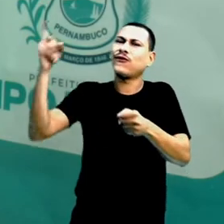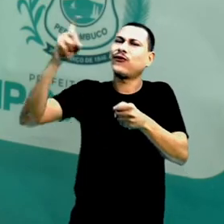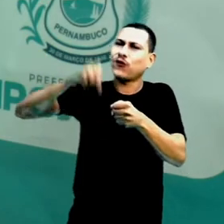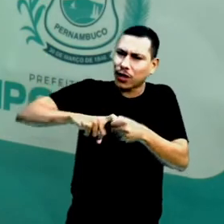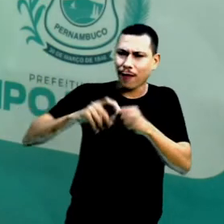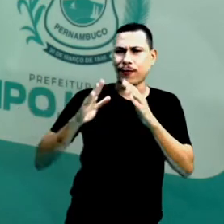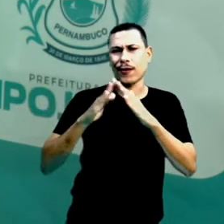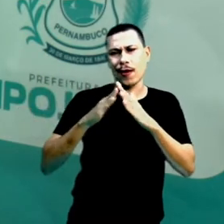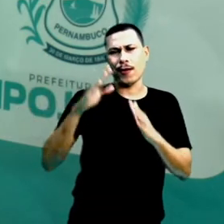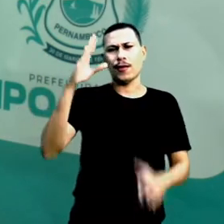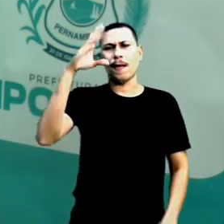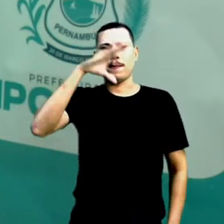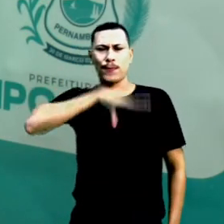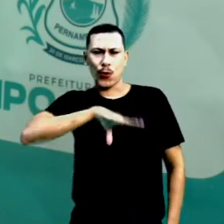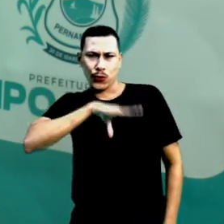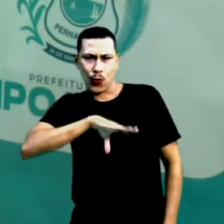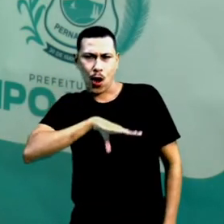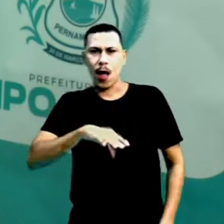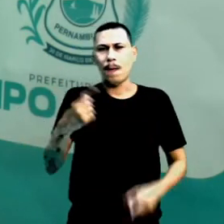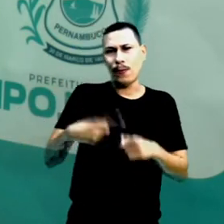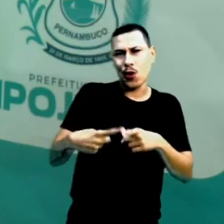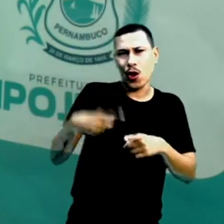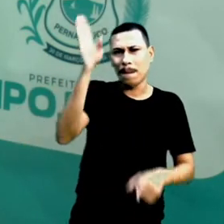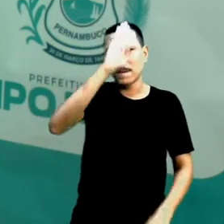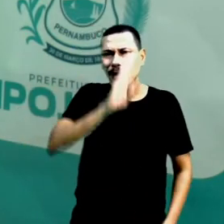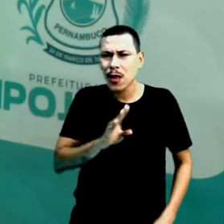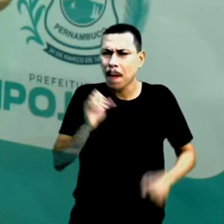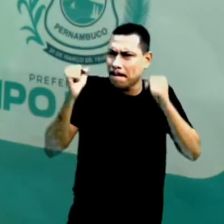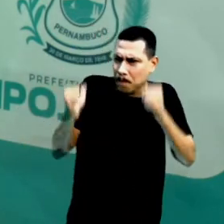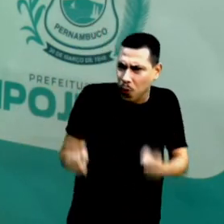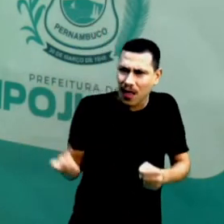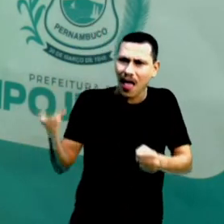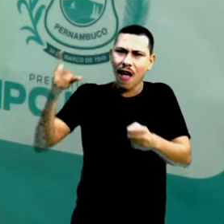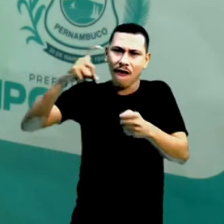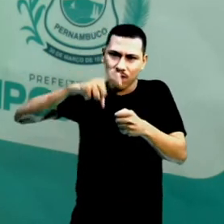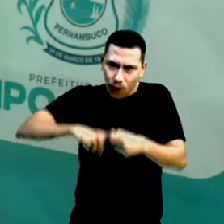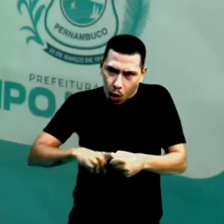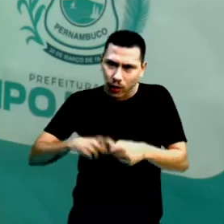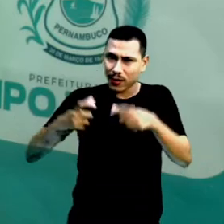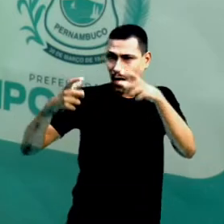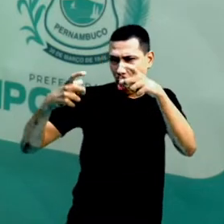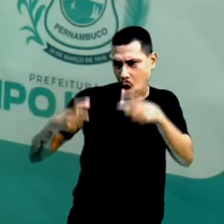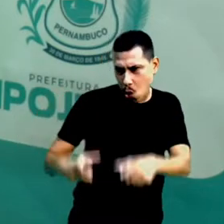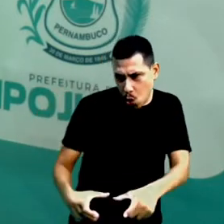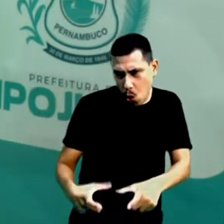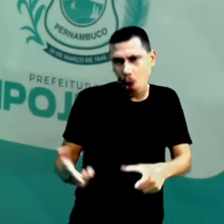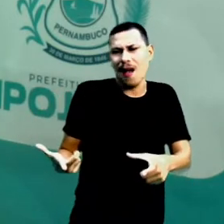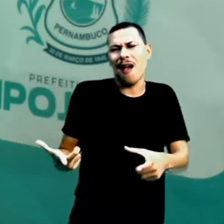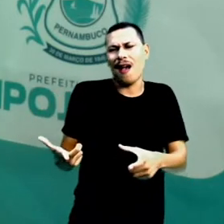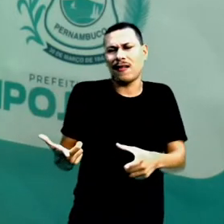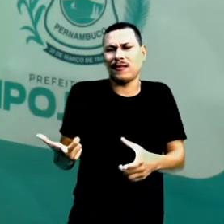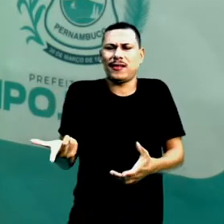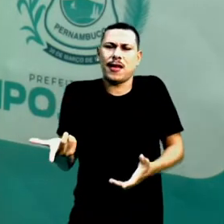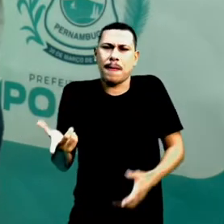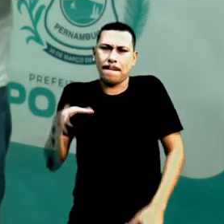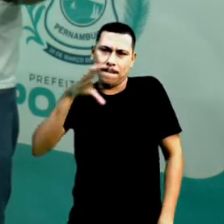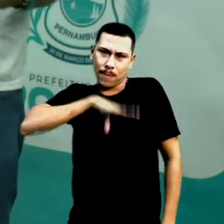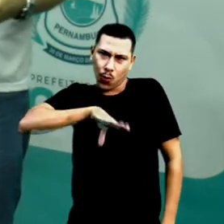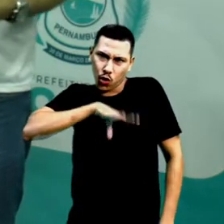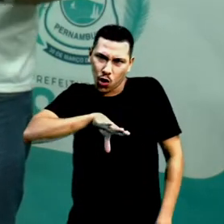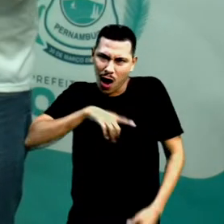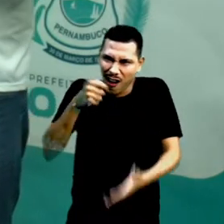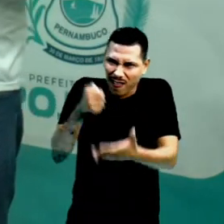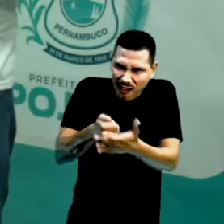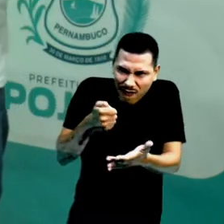voltasse para Portugal, porque assim o Brasil poderia voltar a ser uma colônia de Portugal. Mas isso não foi